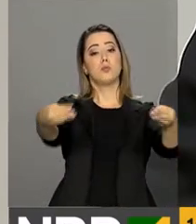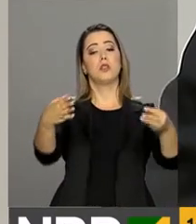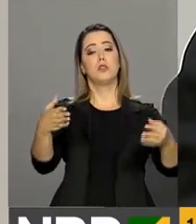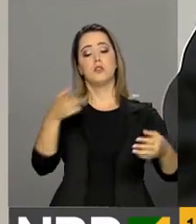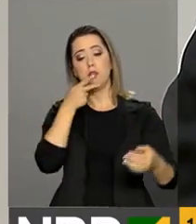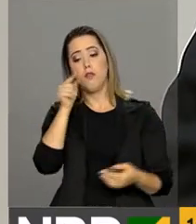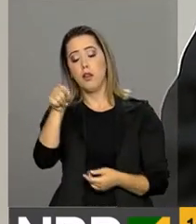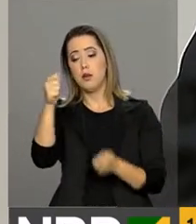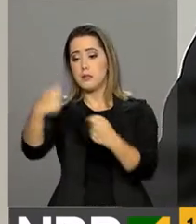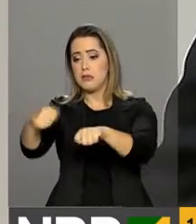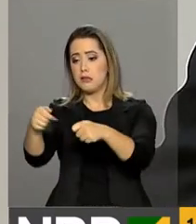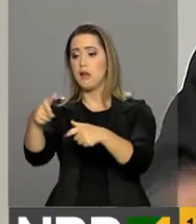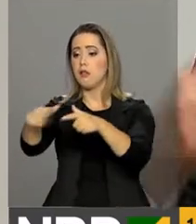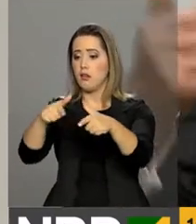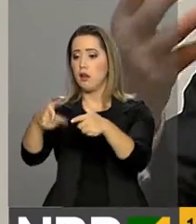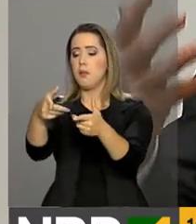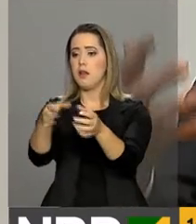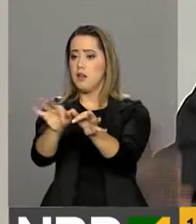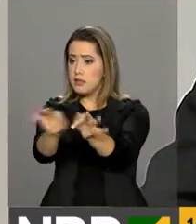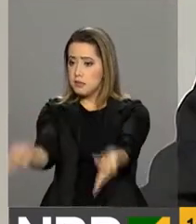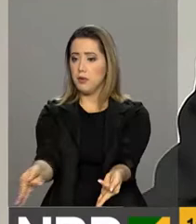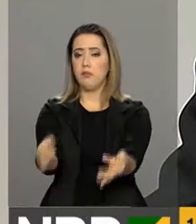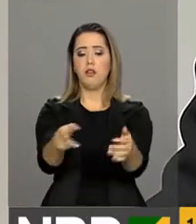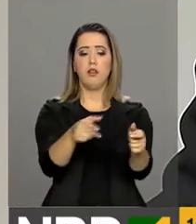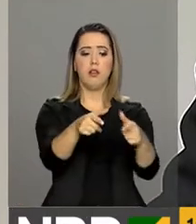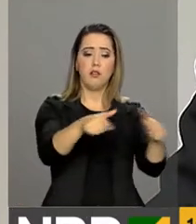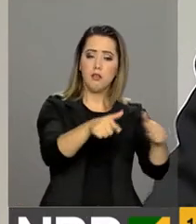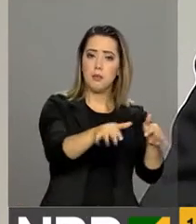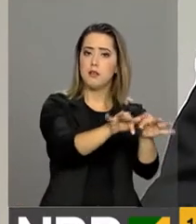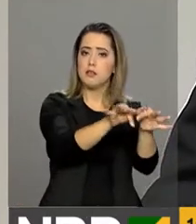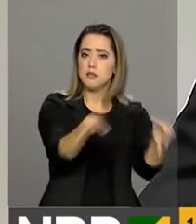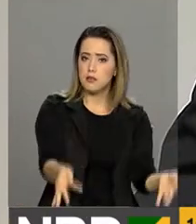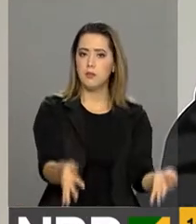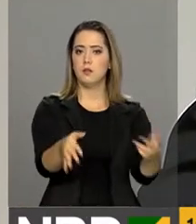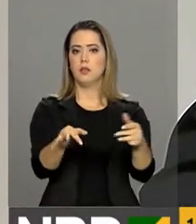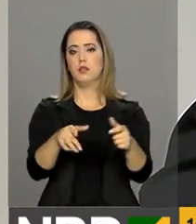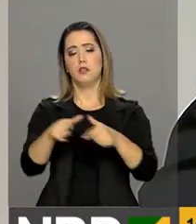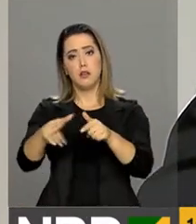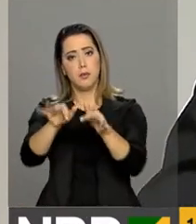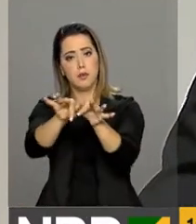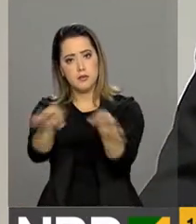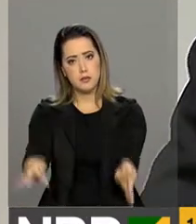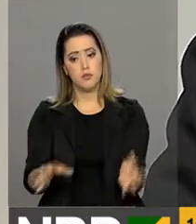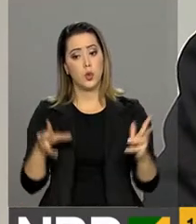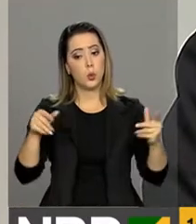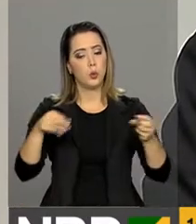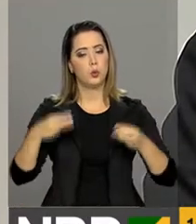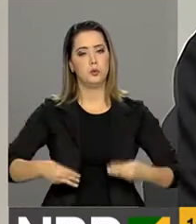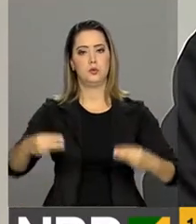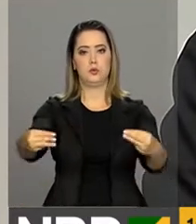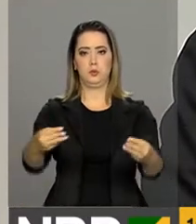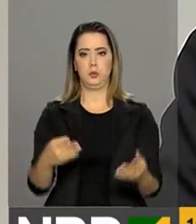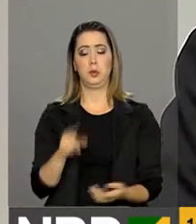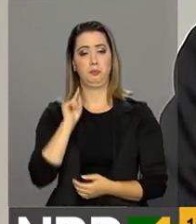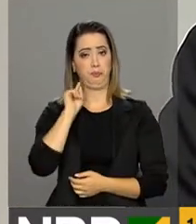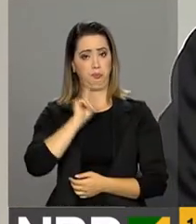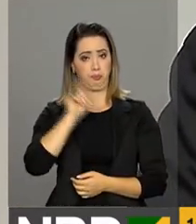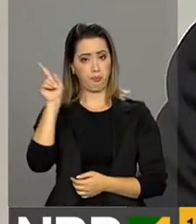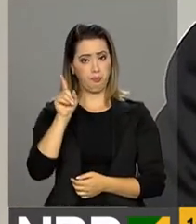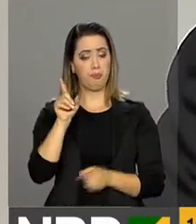para me trazerem paulatinamente as medidas desburocratizantes o blairo maggi por exemplo a agricultura